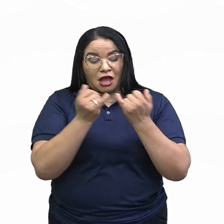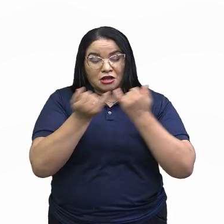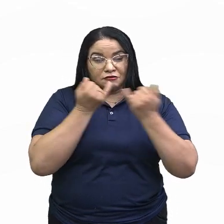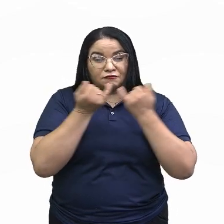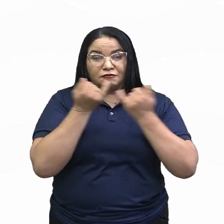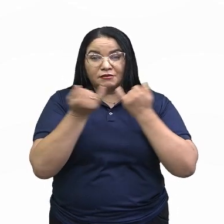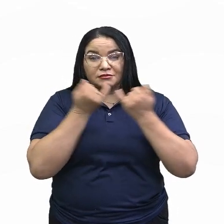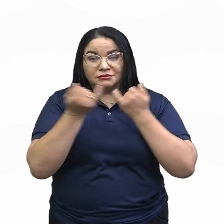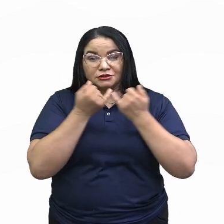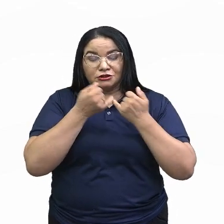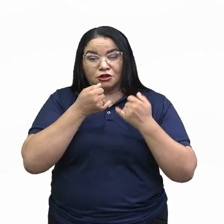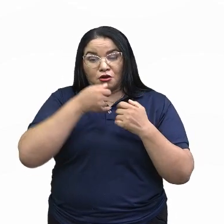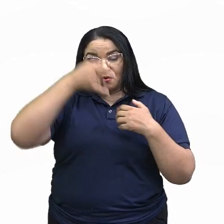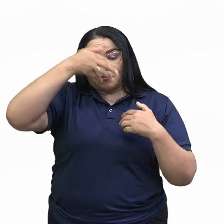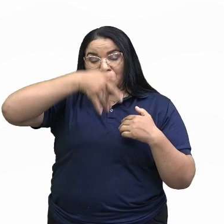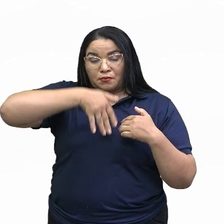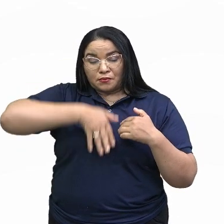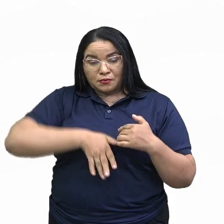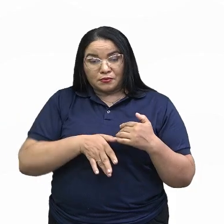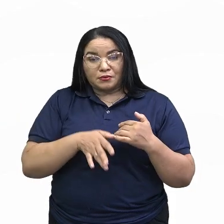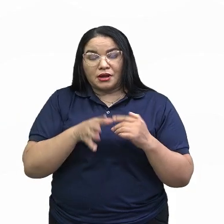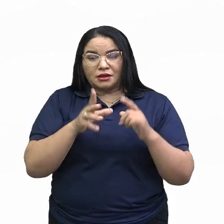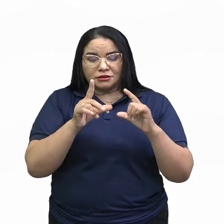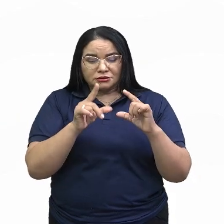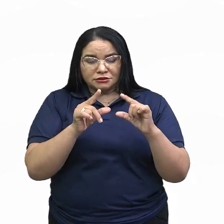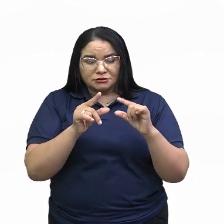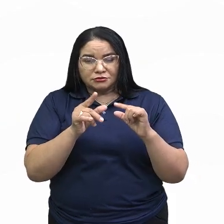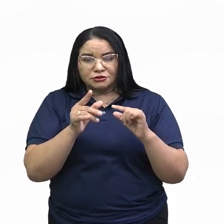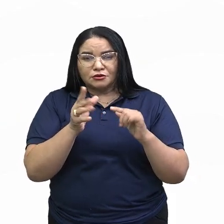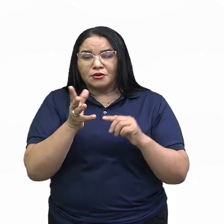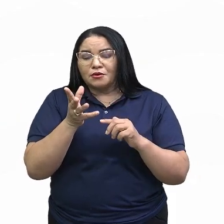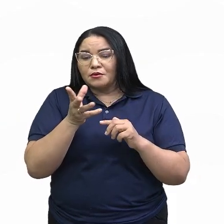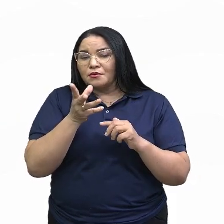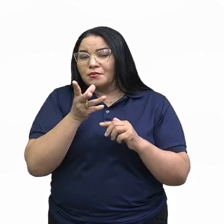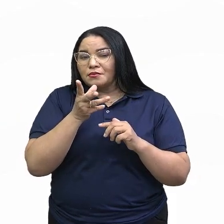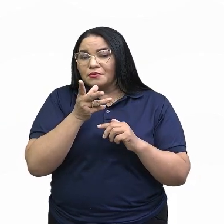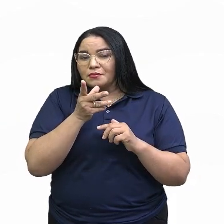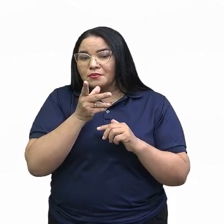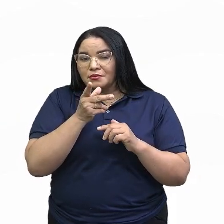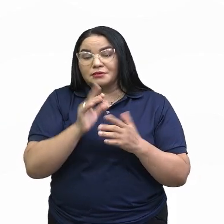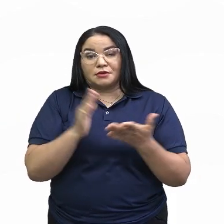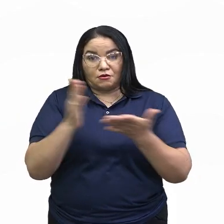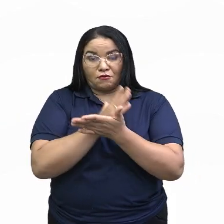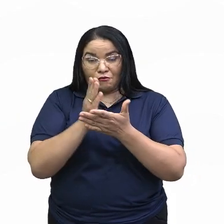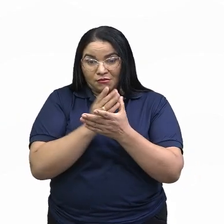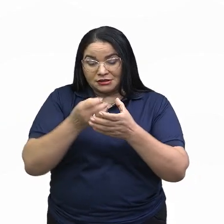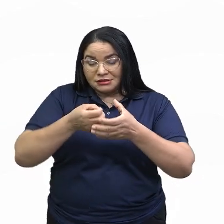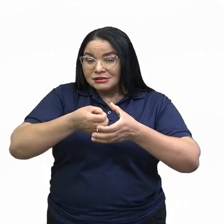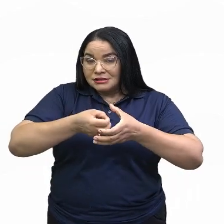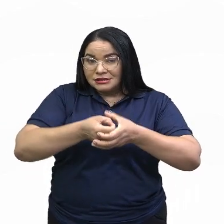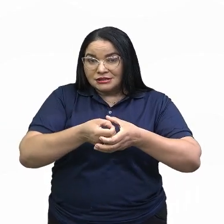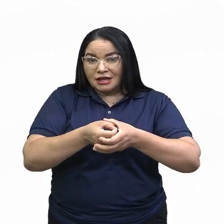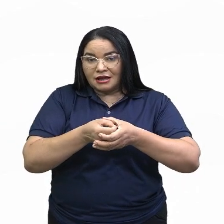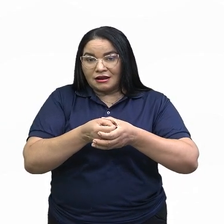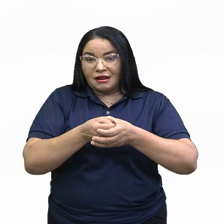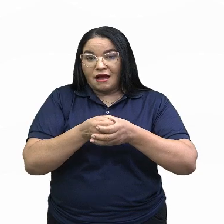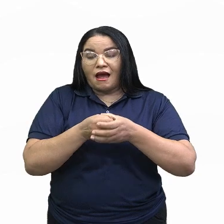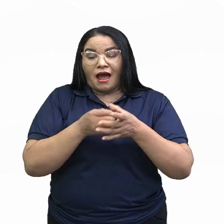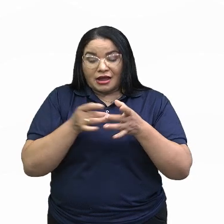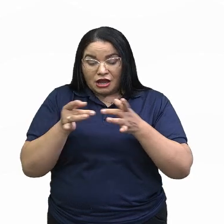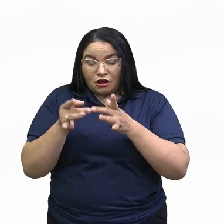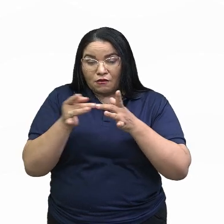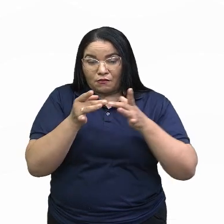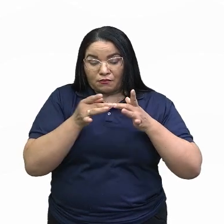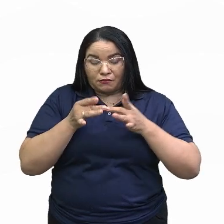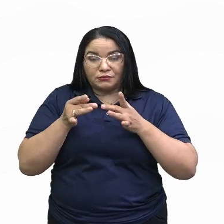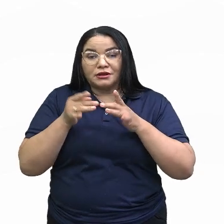impulsos nervosos, né? A gente observou no decorrer das aulas que as células nervosas elas se comunicam, né? Existem